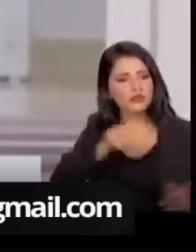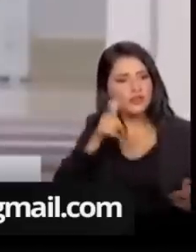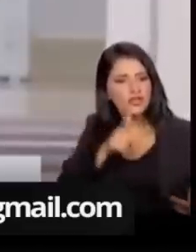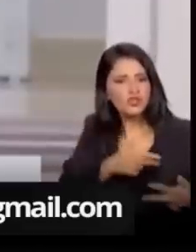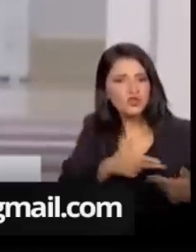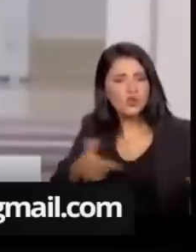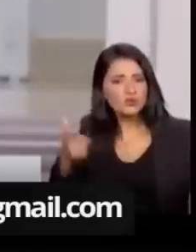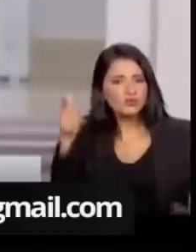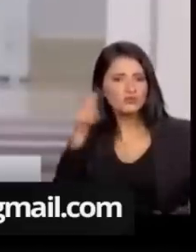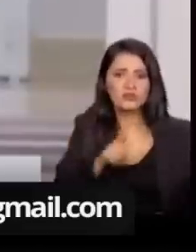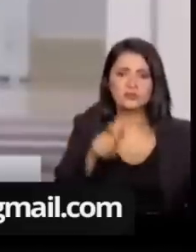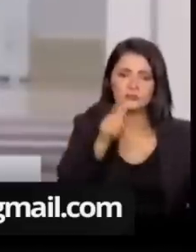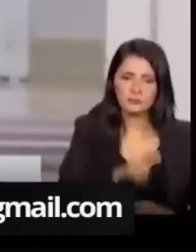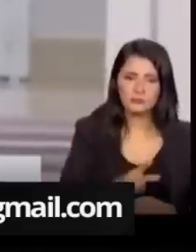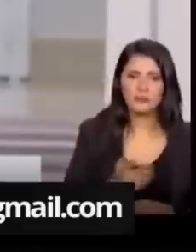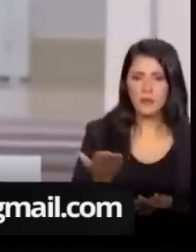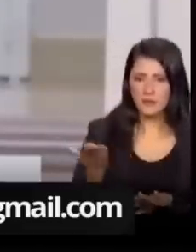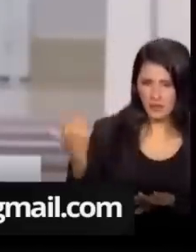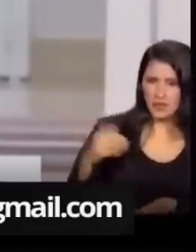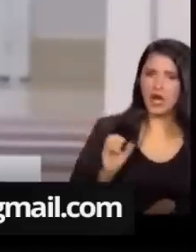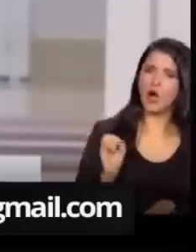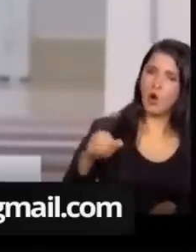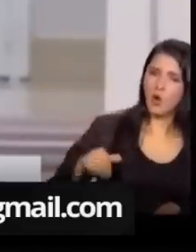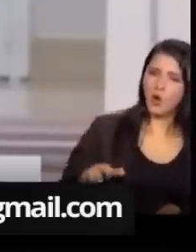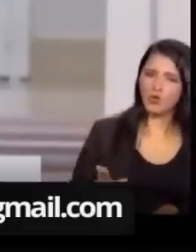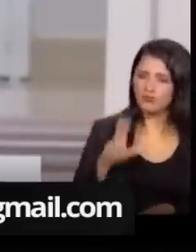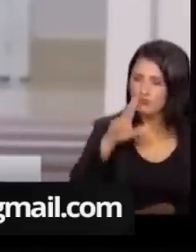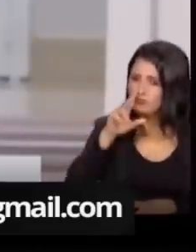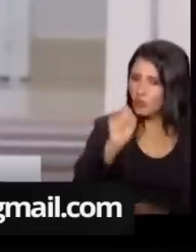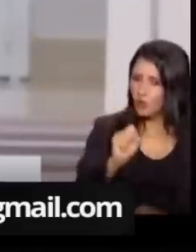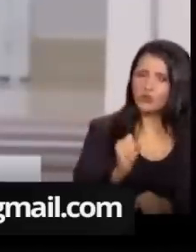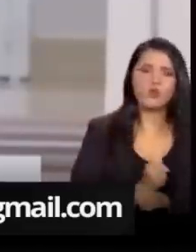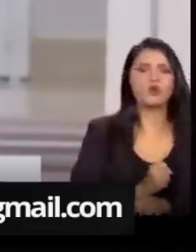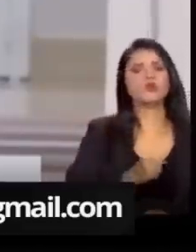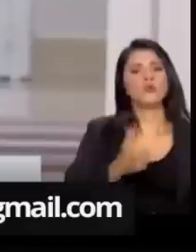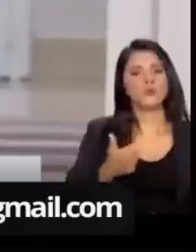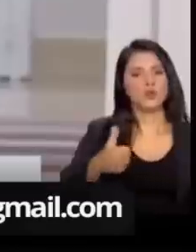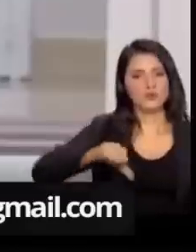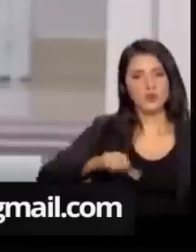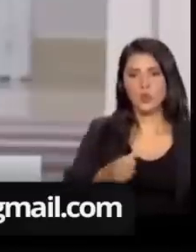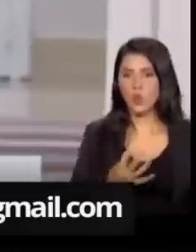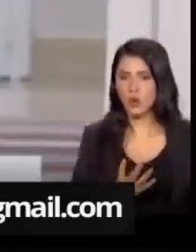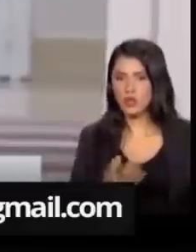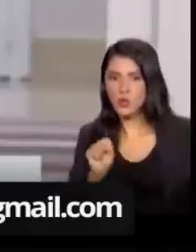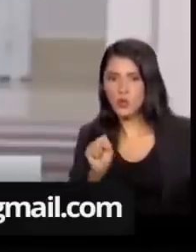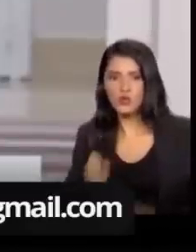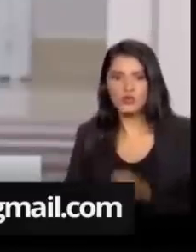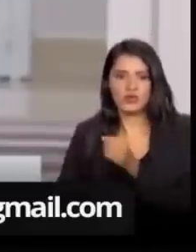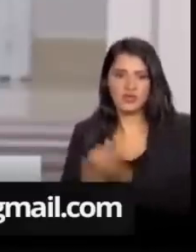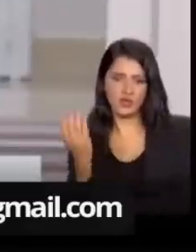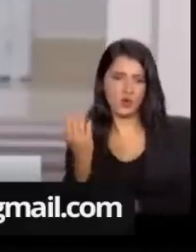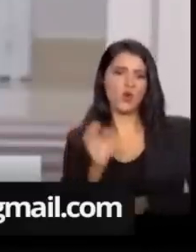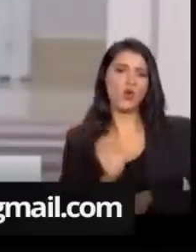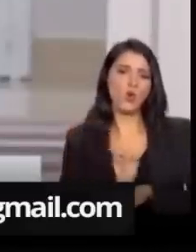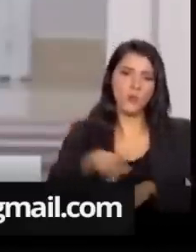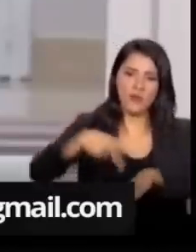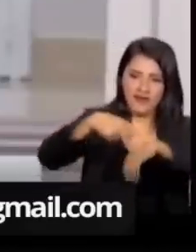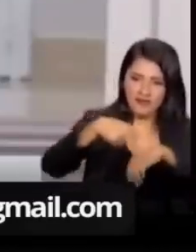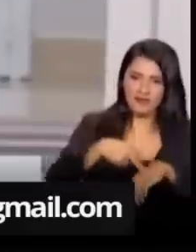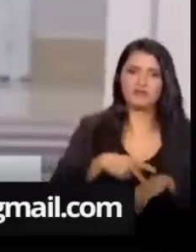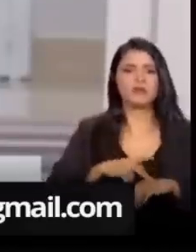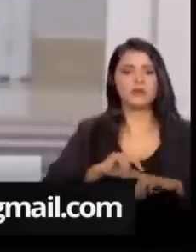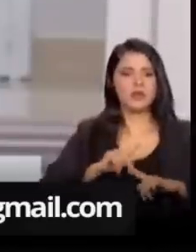veja que a urna era tão forte que em 48 ela conseguiu criar o Estado de Israel em